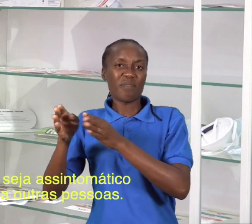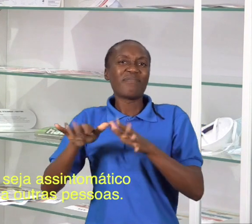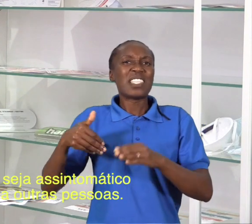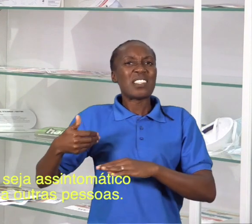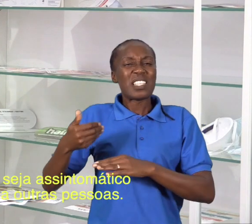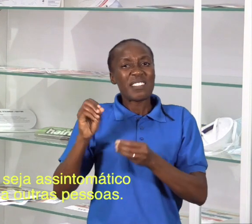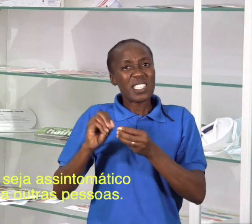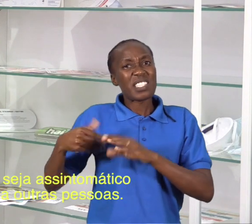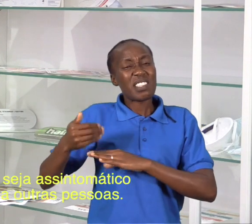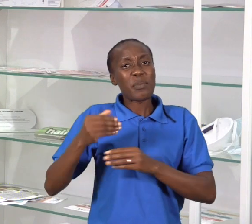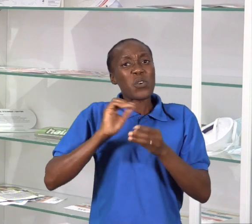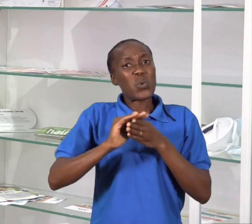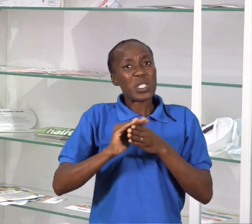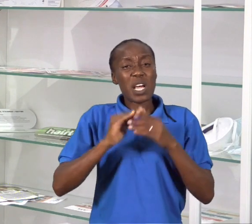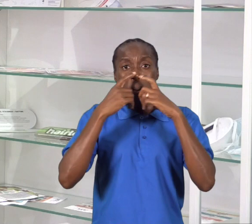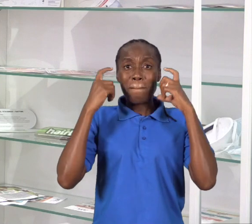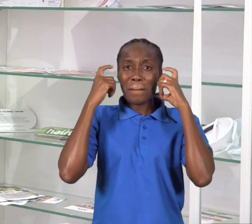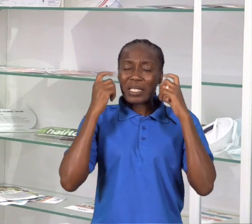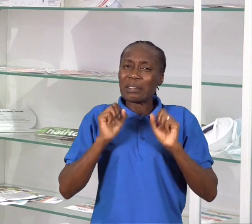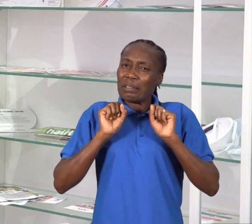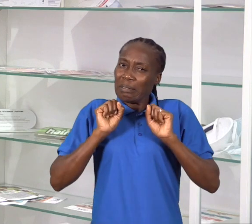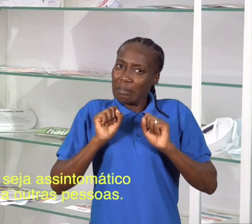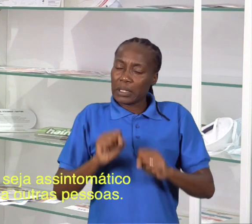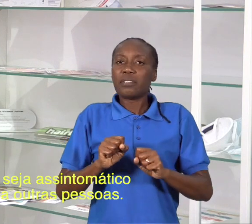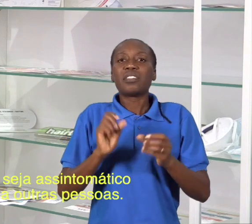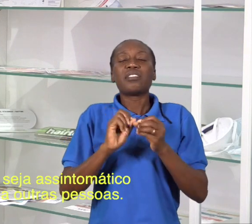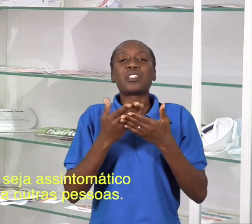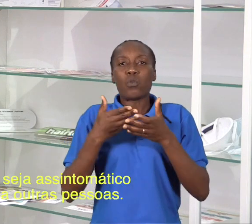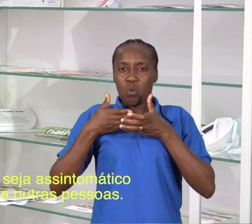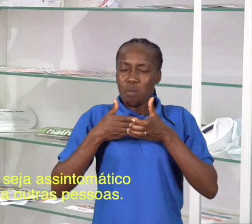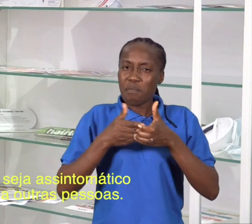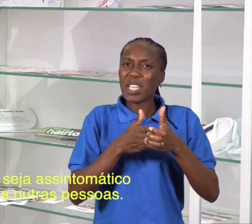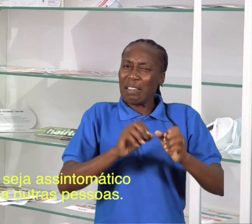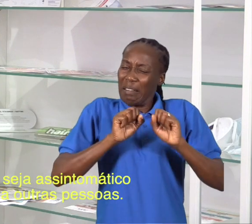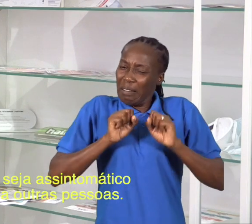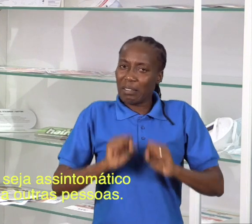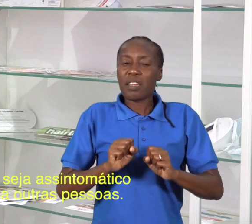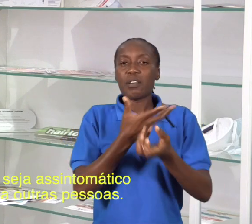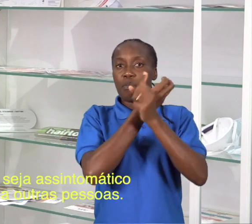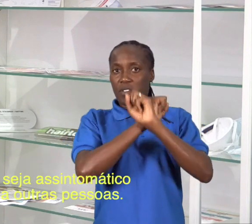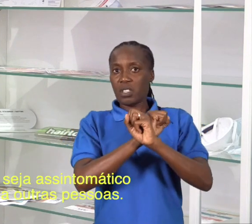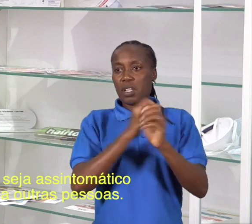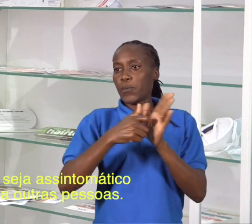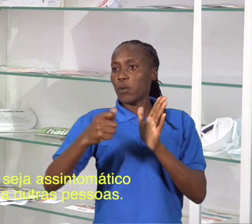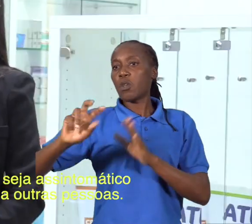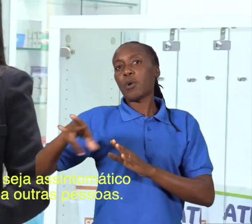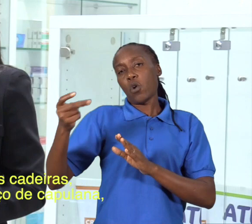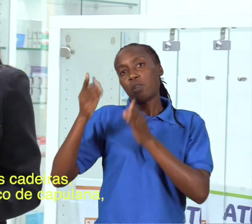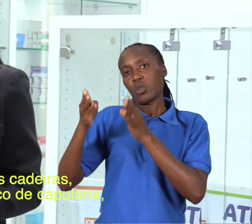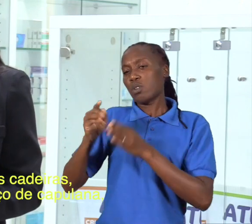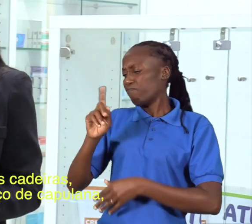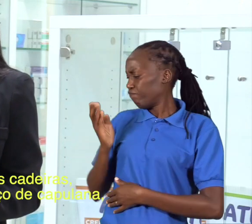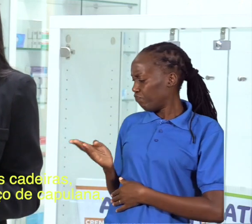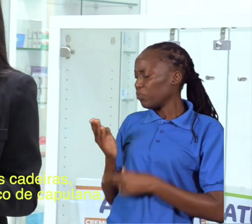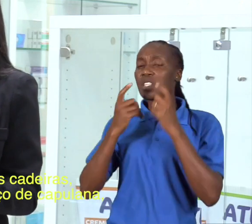Então, sempre usar máscara, seja assintomático, como não, para poder prevenir a transmissão para as outras pessoas. E no